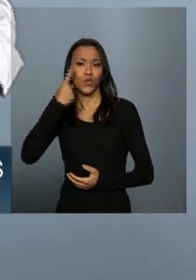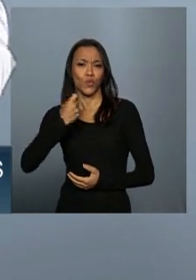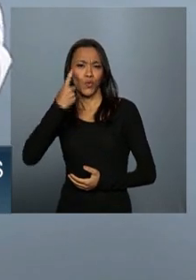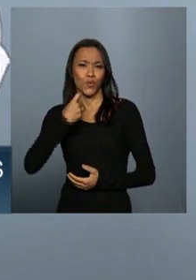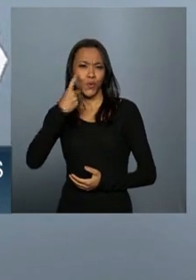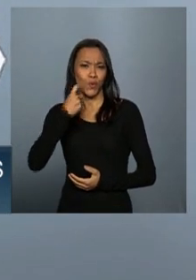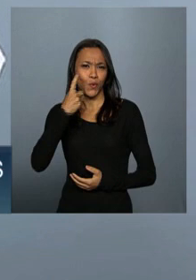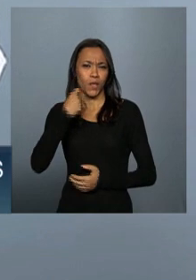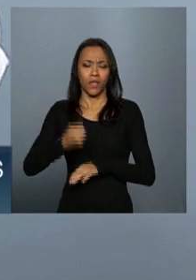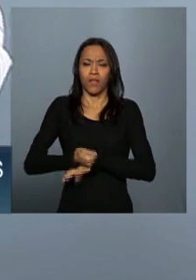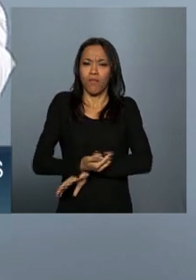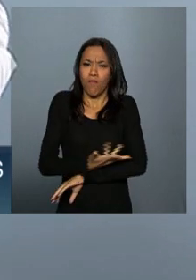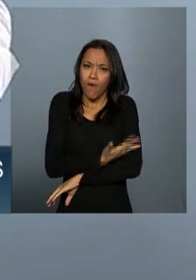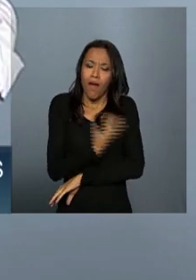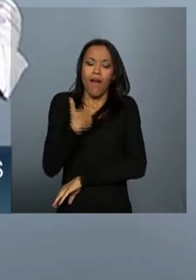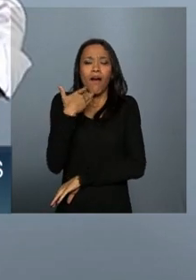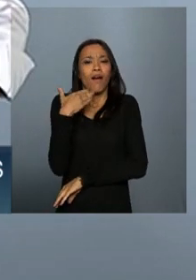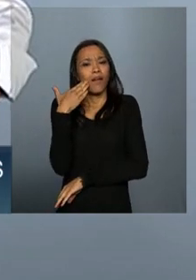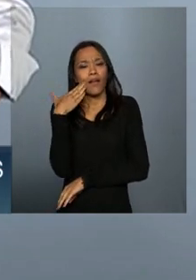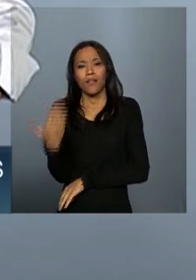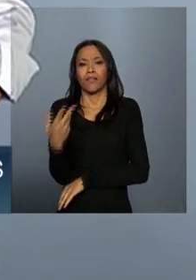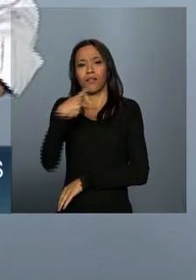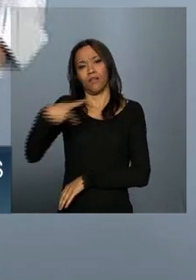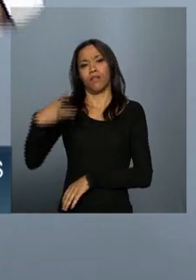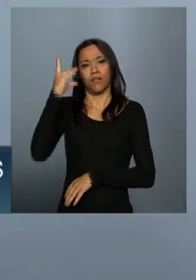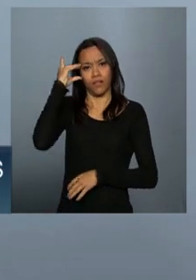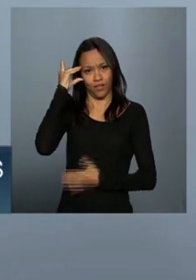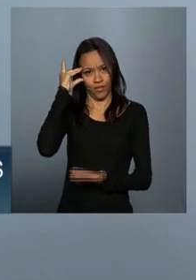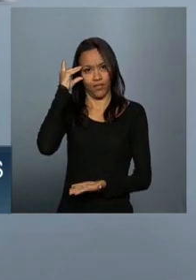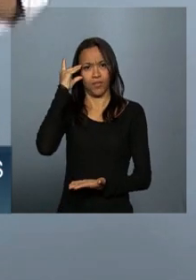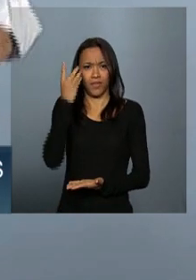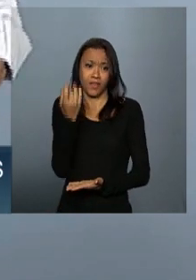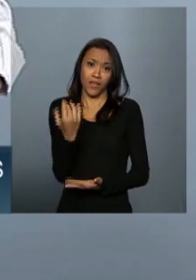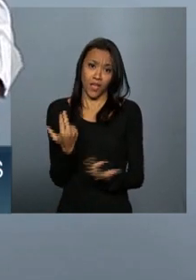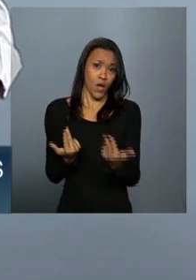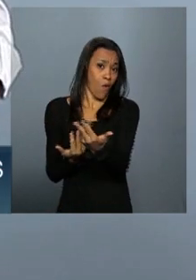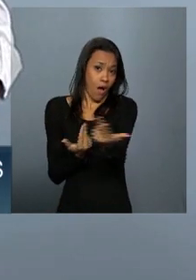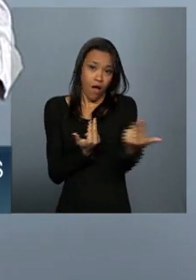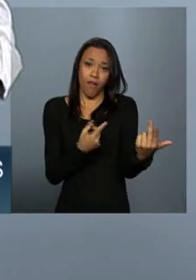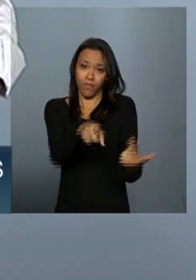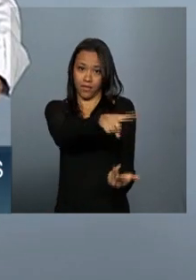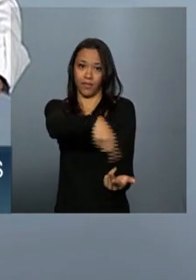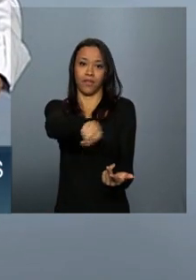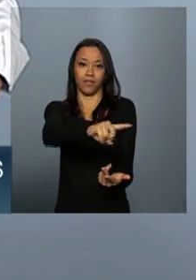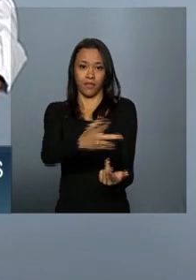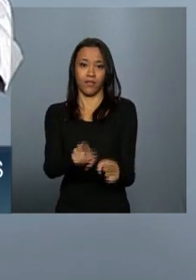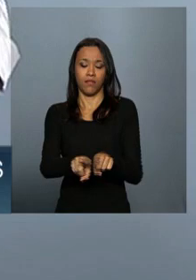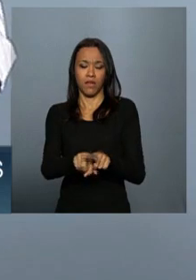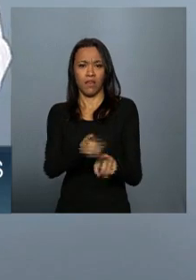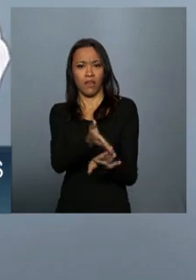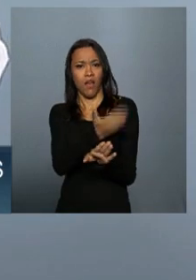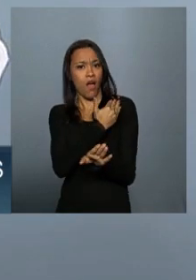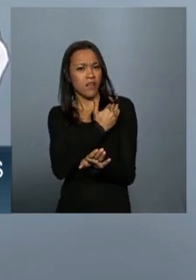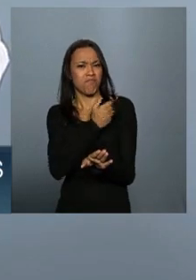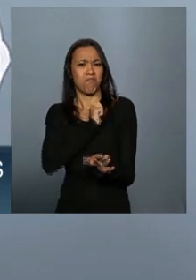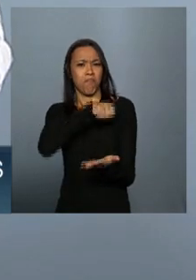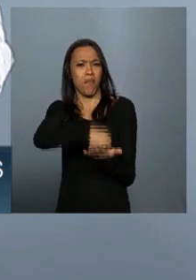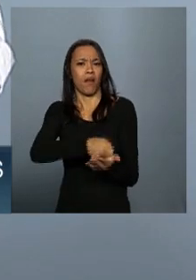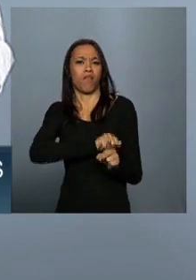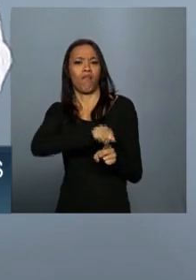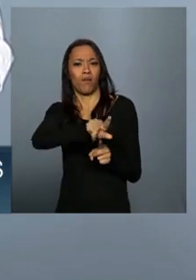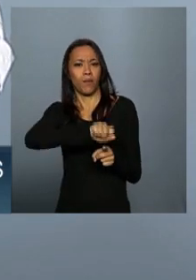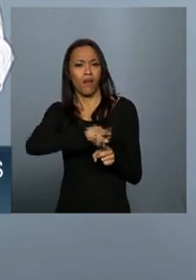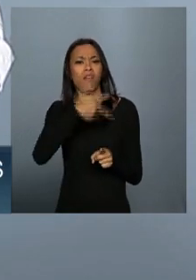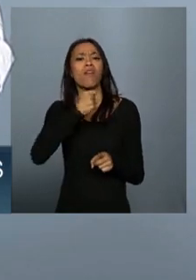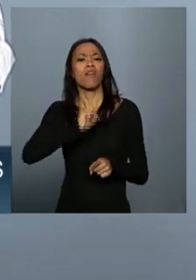chorando, emocionados, agradecendo a presidenta Dilma, como cada um de vocês, que pagavam aluguel. Quem